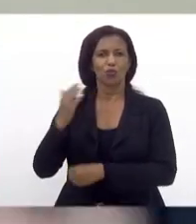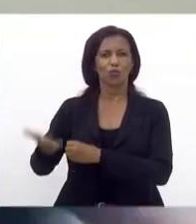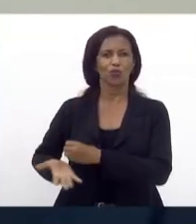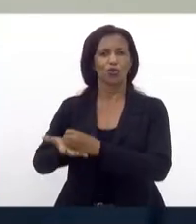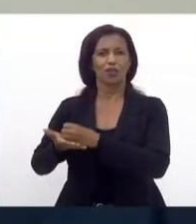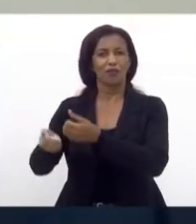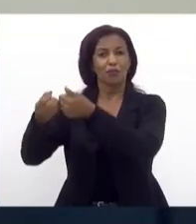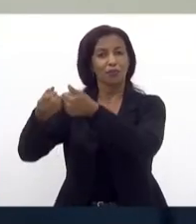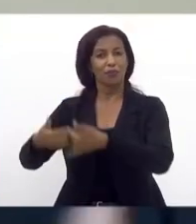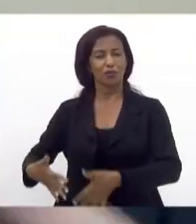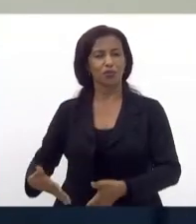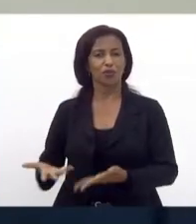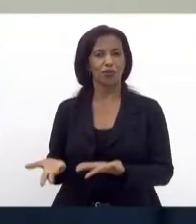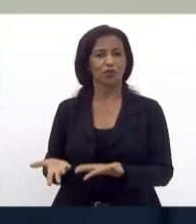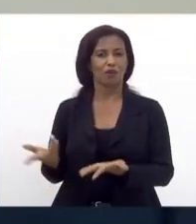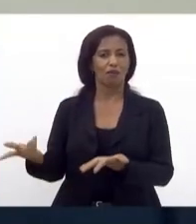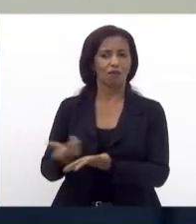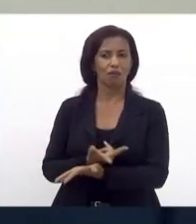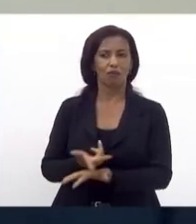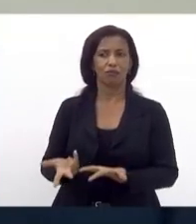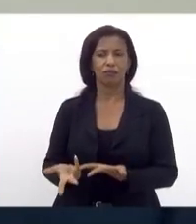o prejuízo seria